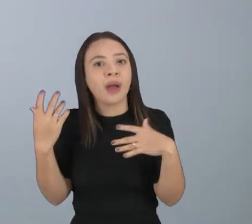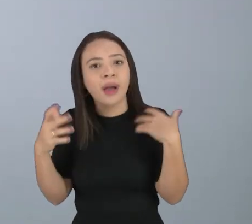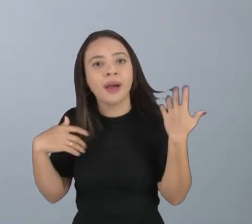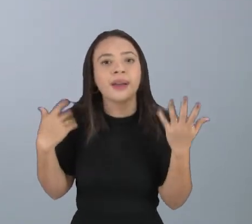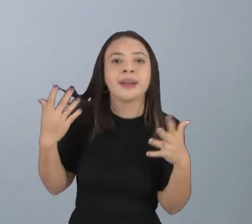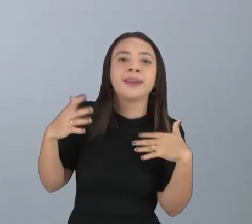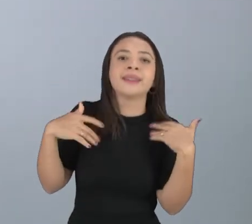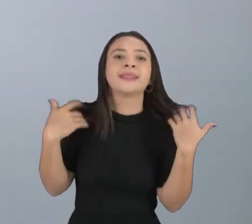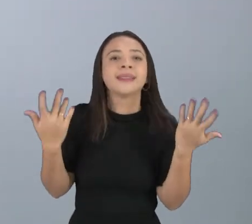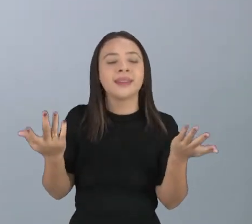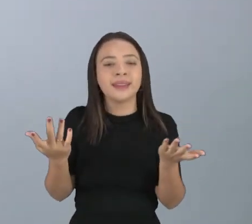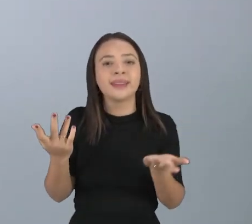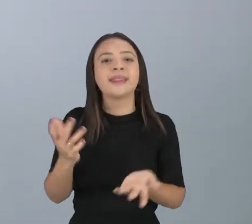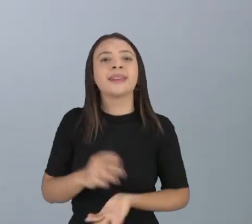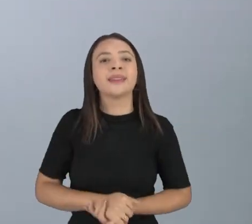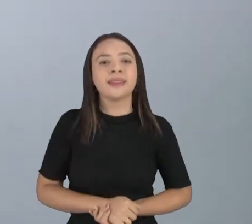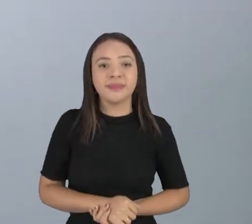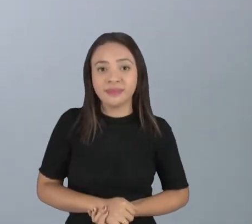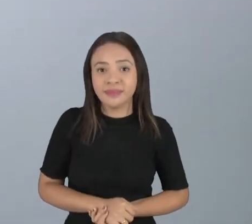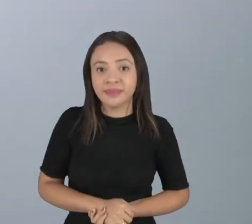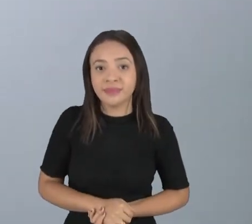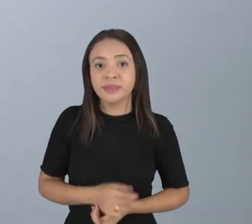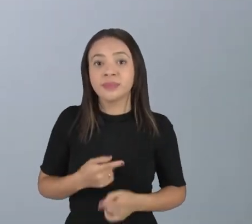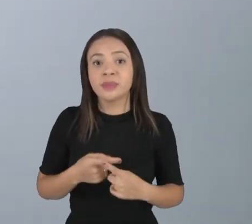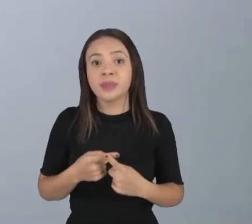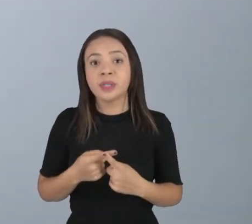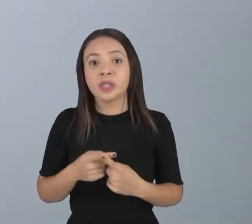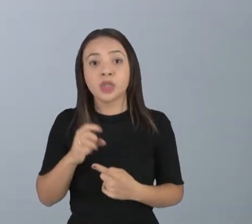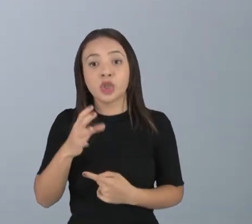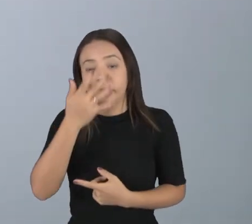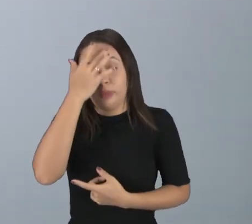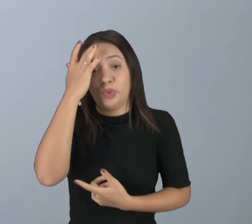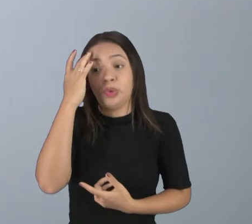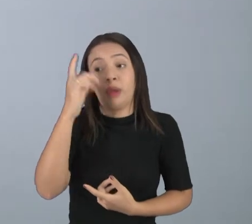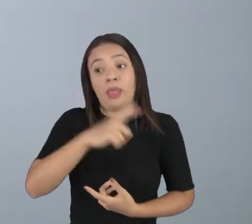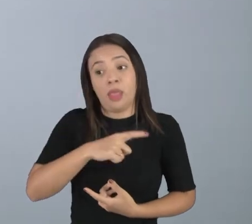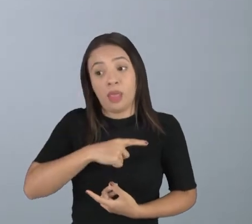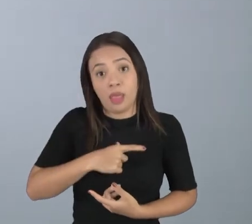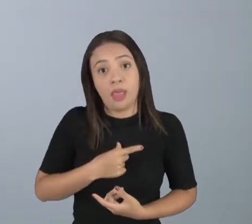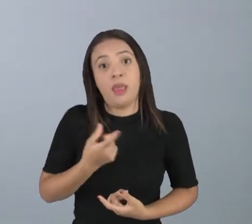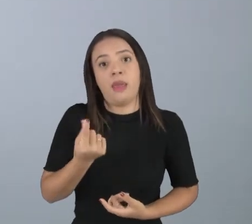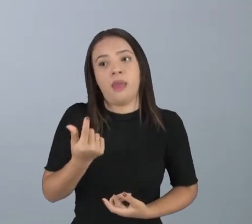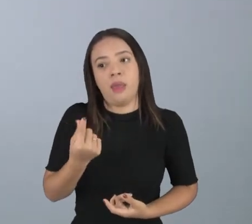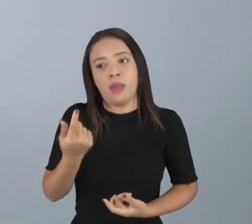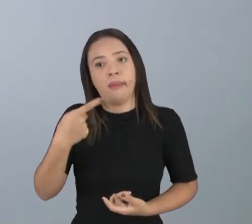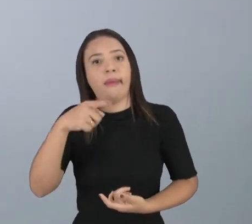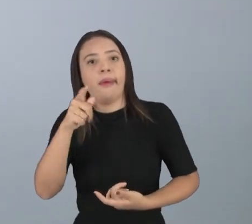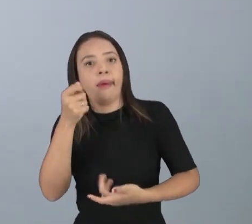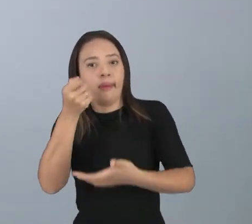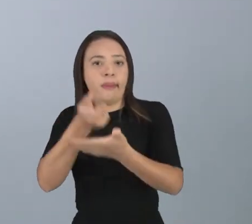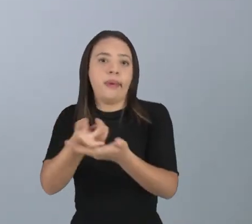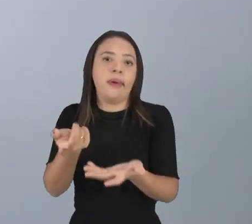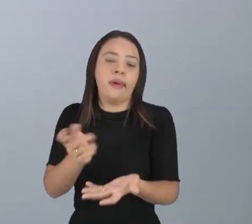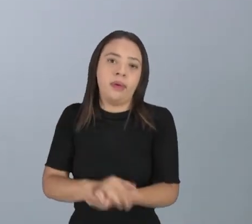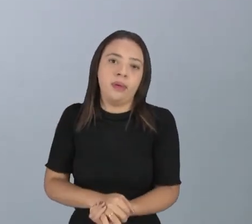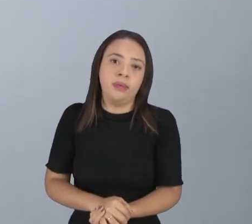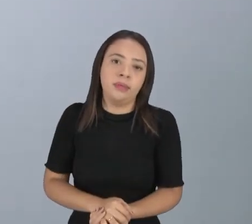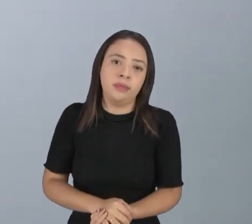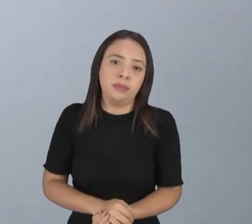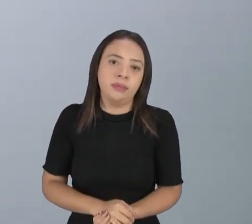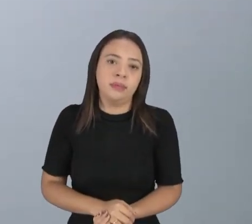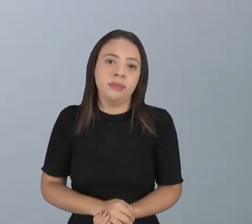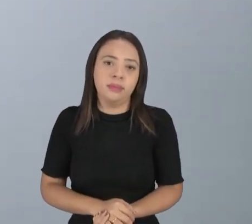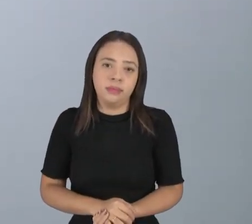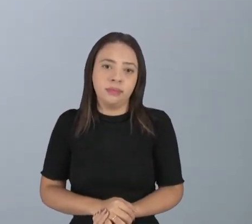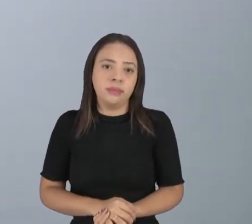as áreas mais nobres das cidades só é para quem tem condições financeiras, né, raramente uma pessoa vai ter, que não sabe mínimo, vai ter condição de morar num lugar daquele